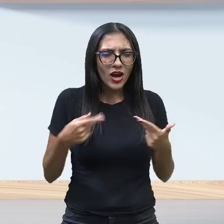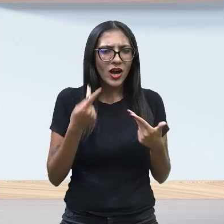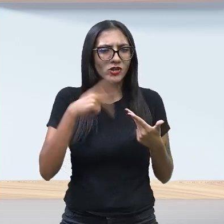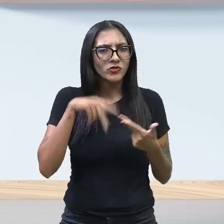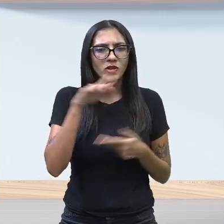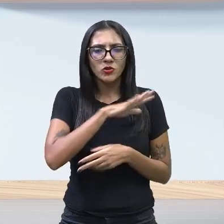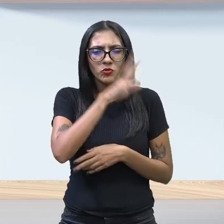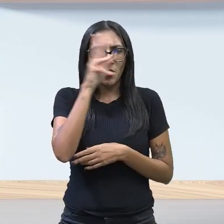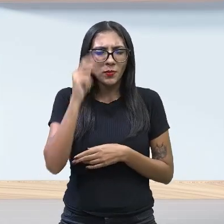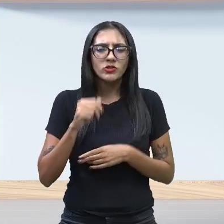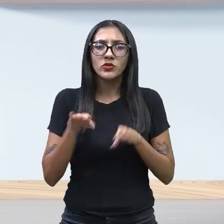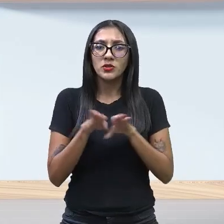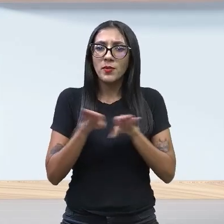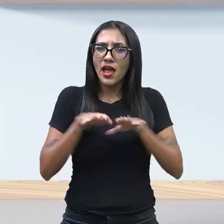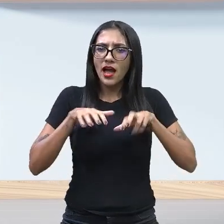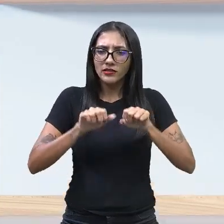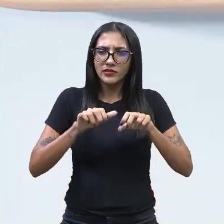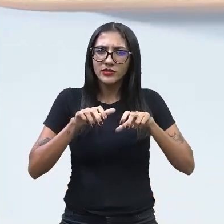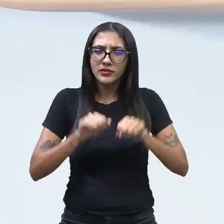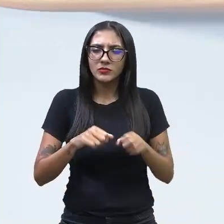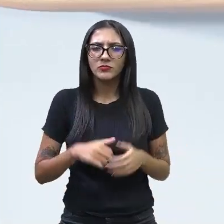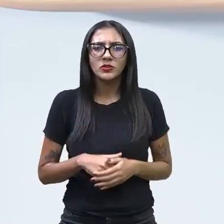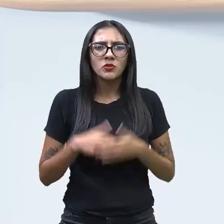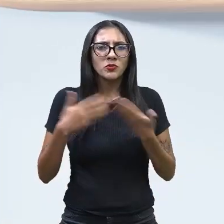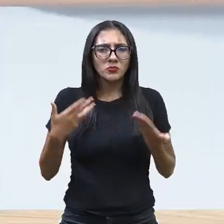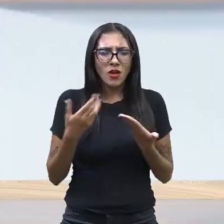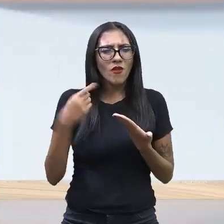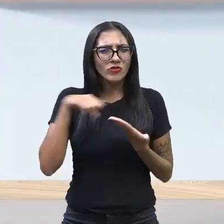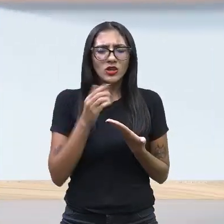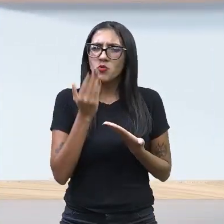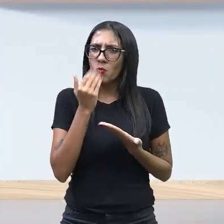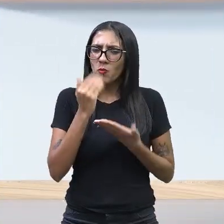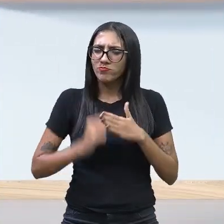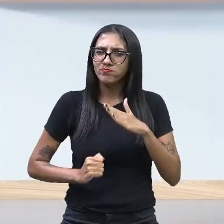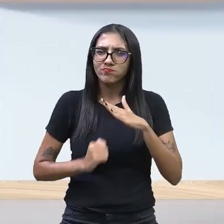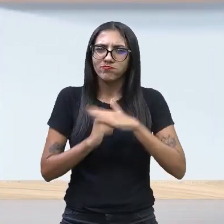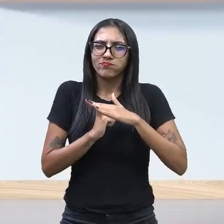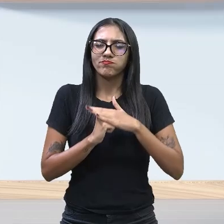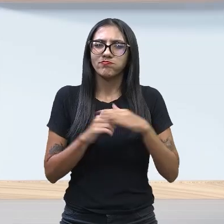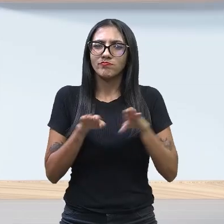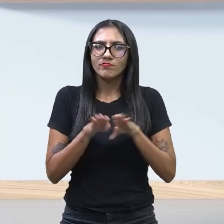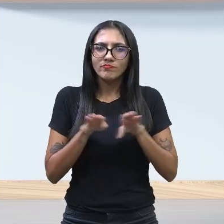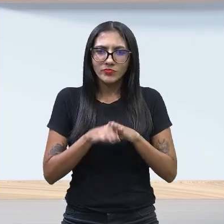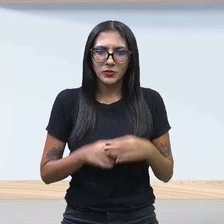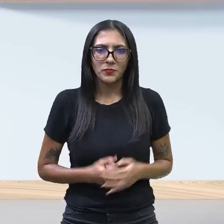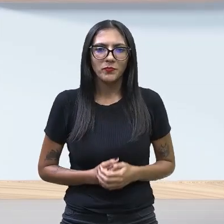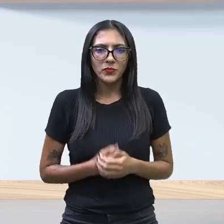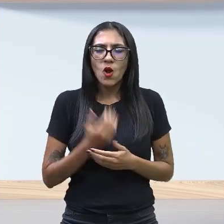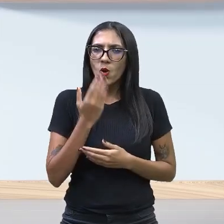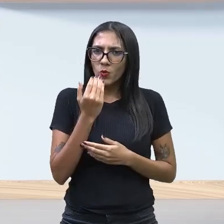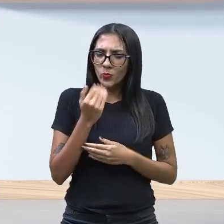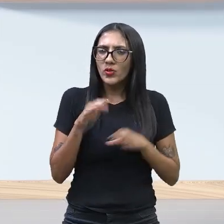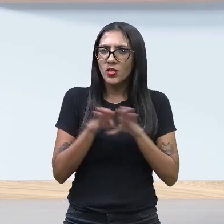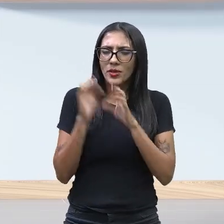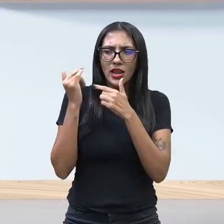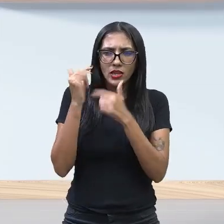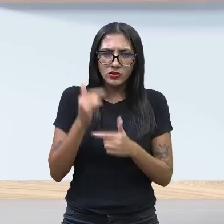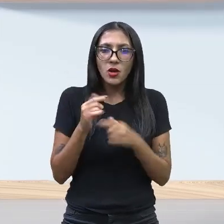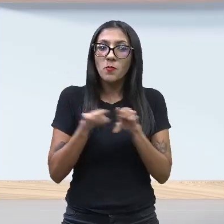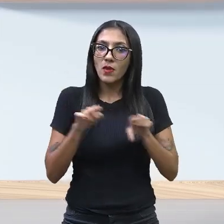piracuí, açaí e o que mais couber aqui. Além da farinha tradicional, temos também